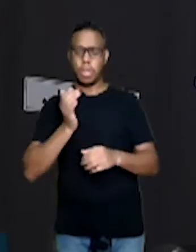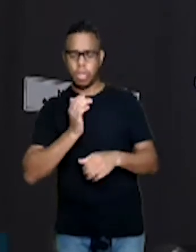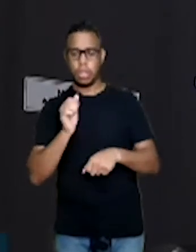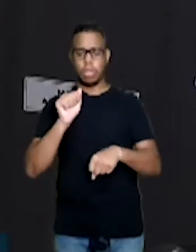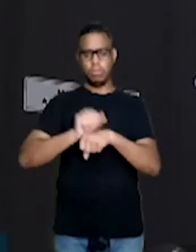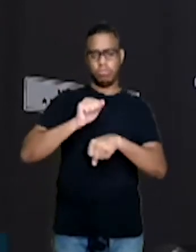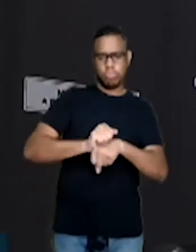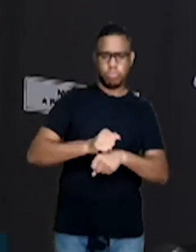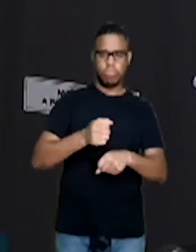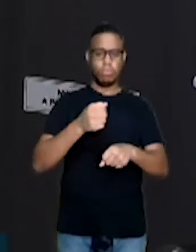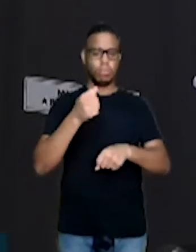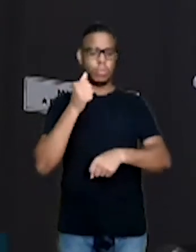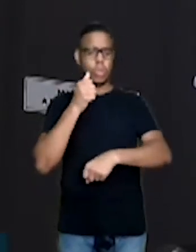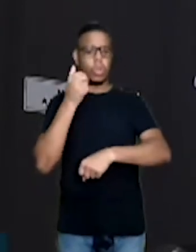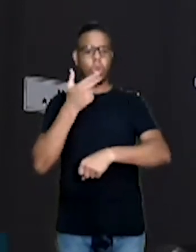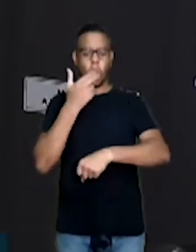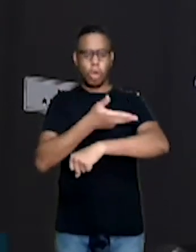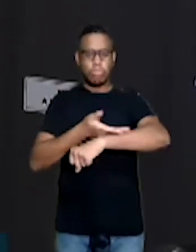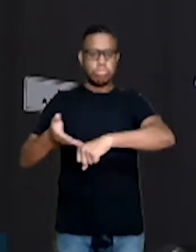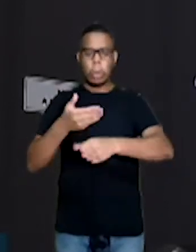cor, de qualquer